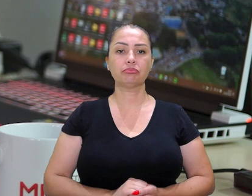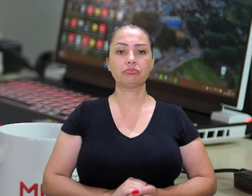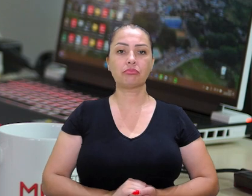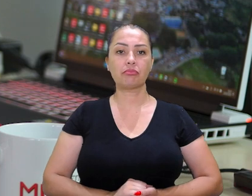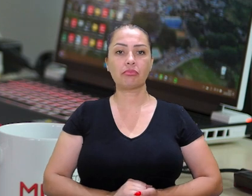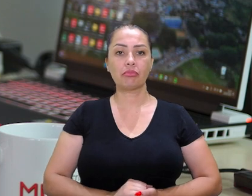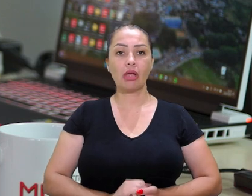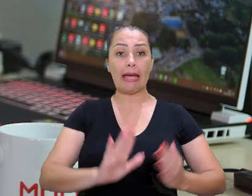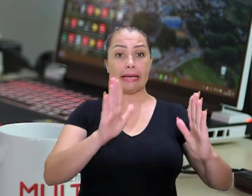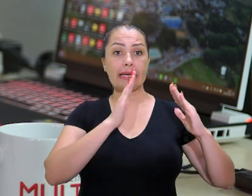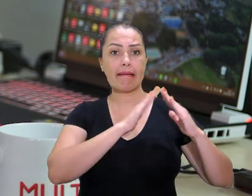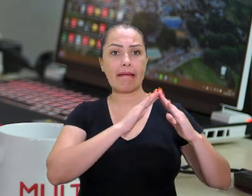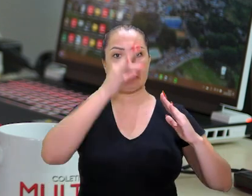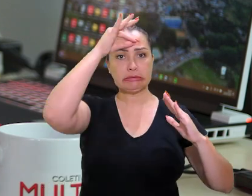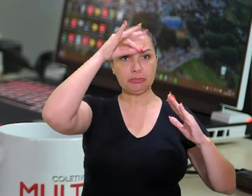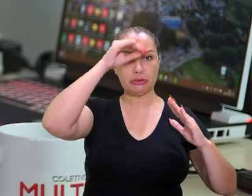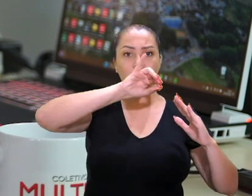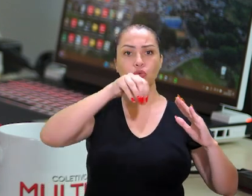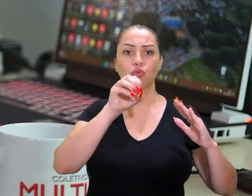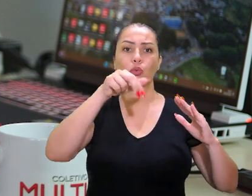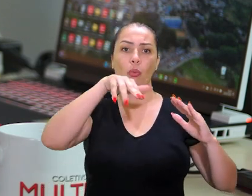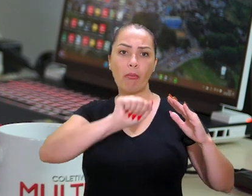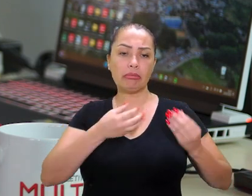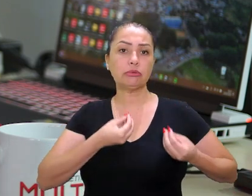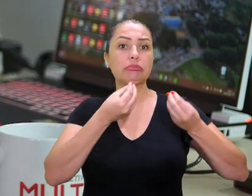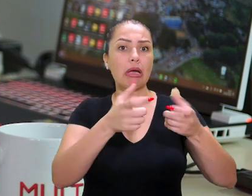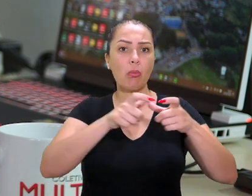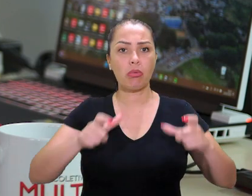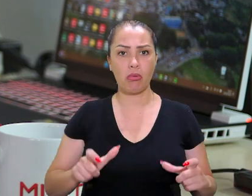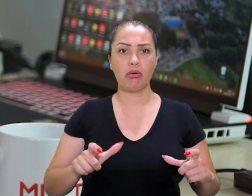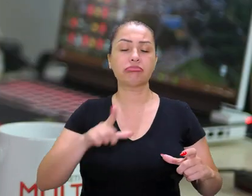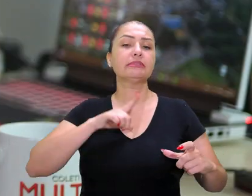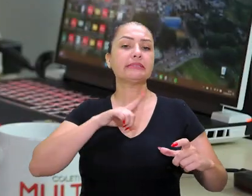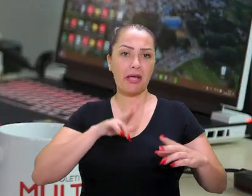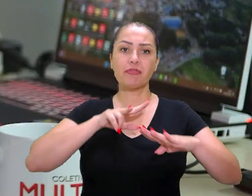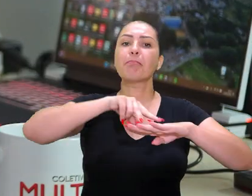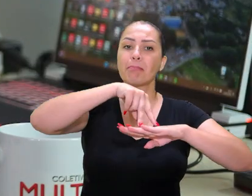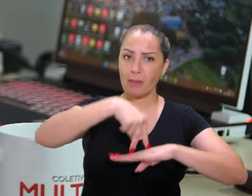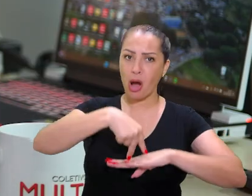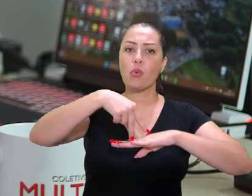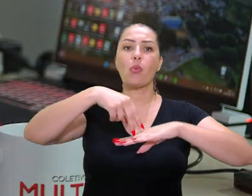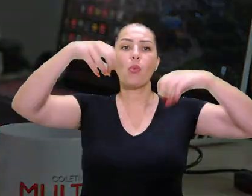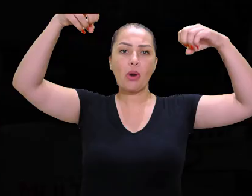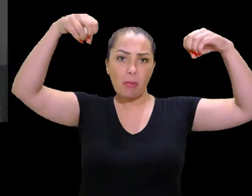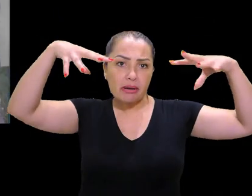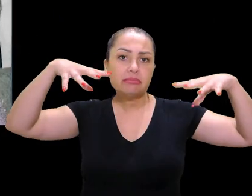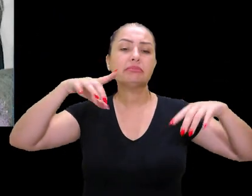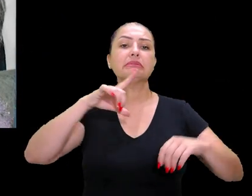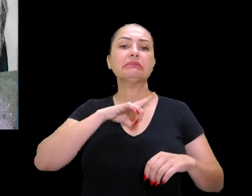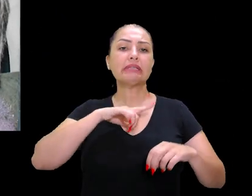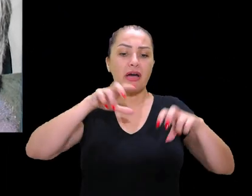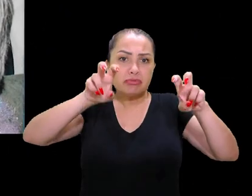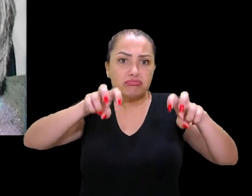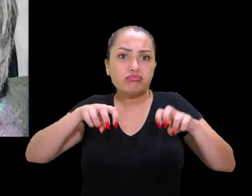Casa Espírita Joana de Ângeles. Ali nós tivemos um teatro, né? Um teatro com palco, com iluminação, com uma plateia de 40 lugares, com